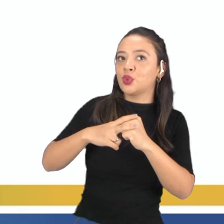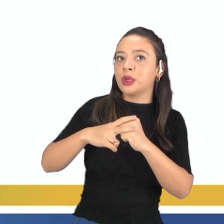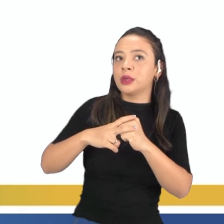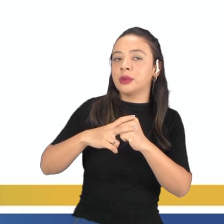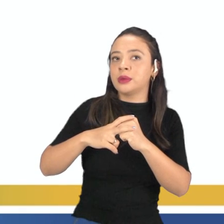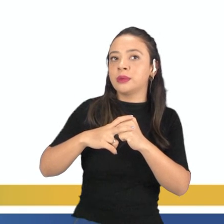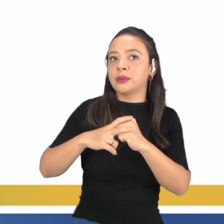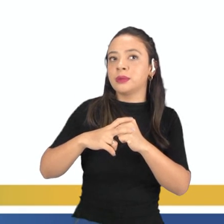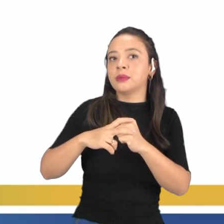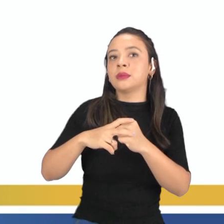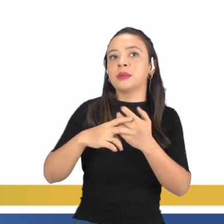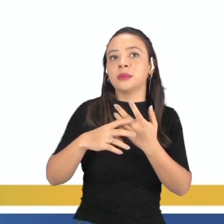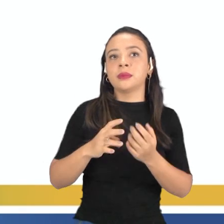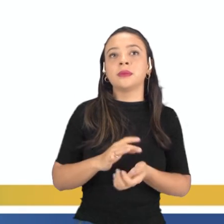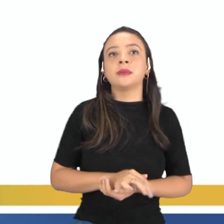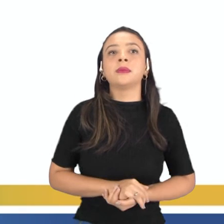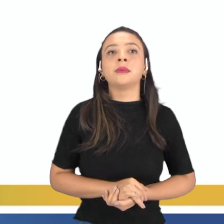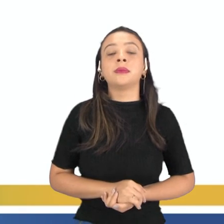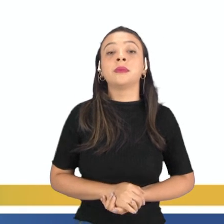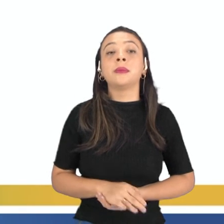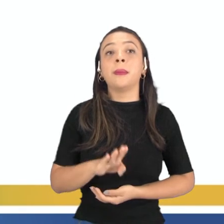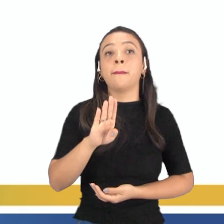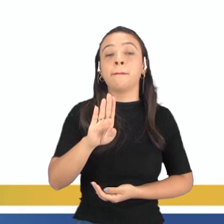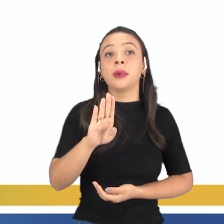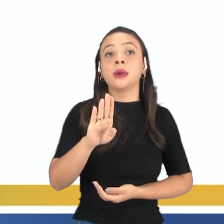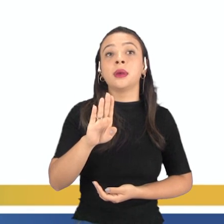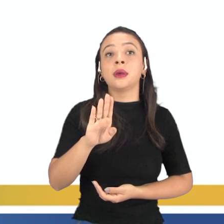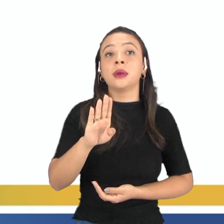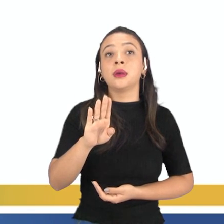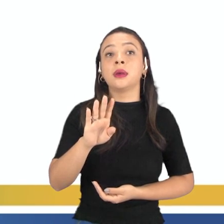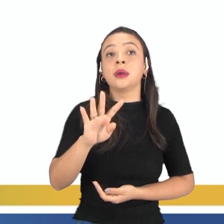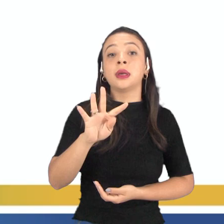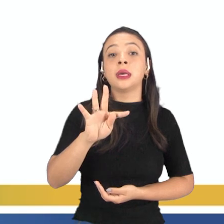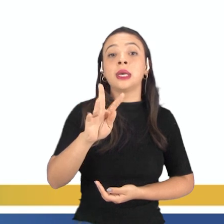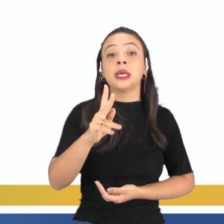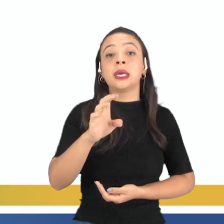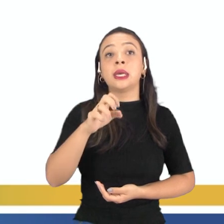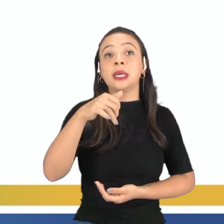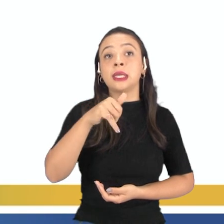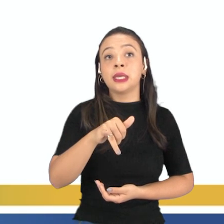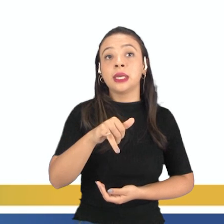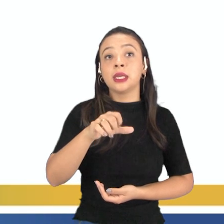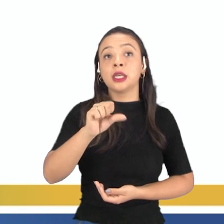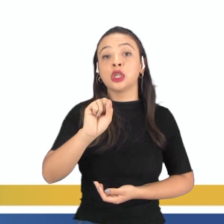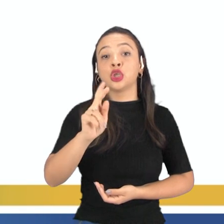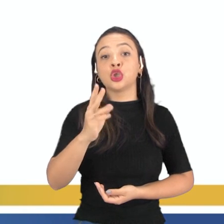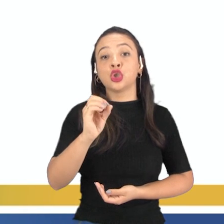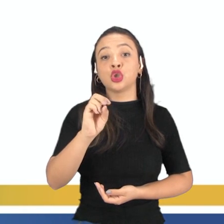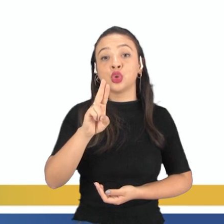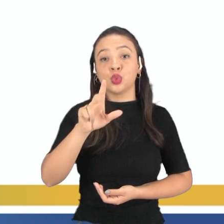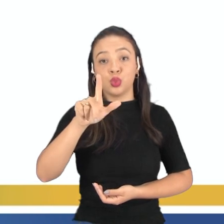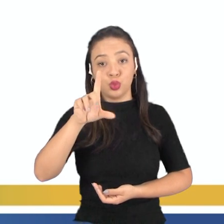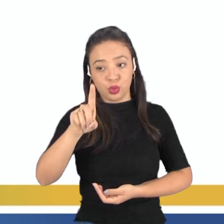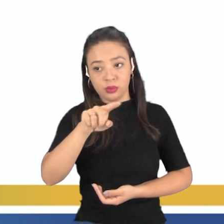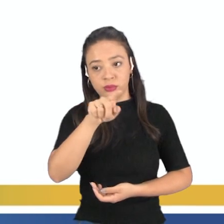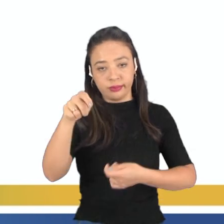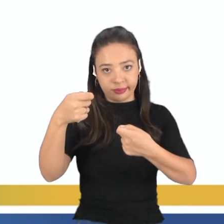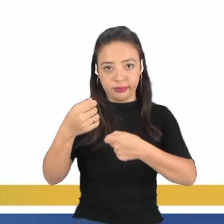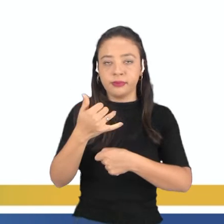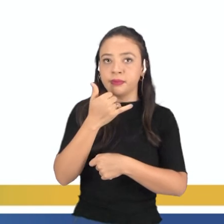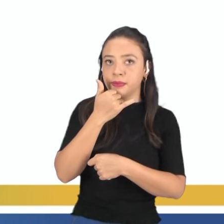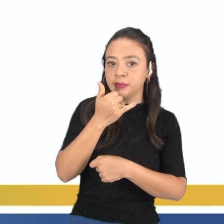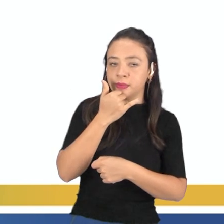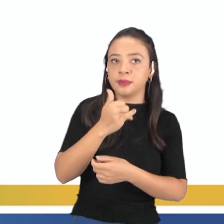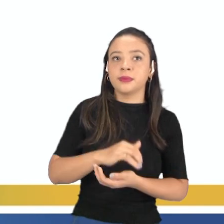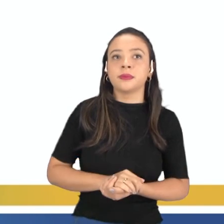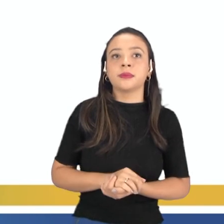speak English. Na letra B, they should apologize. Eles deveriam se desculpar. E na letra C, I couldn't